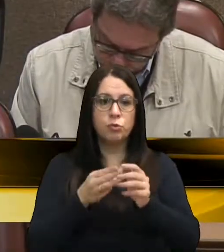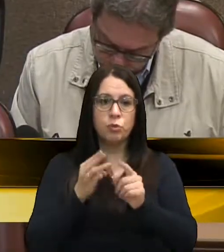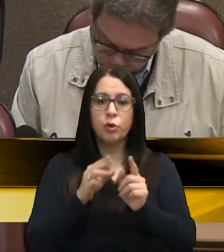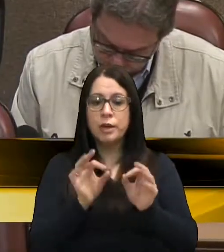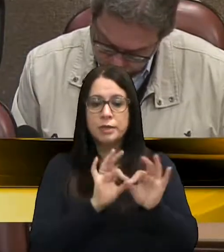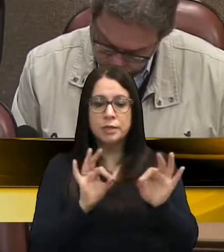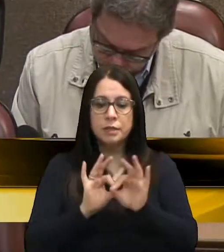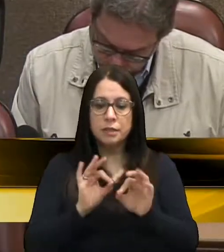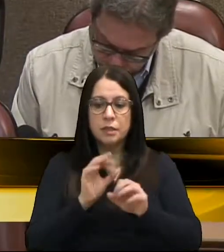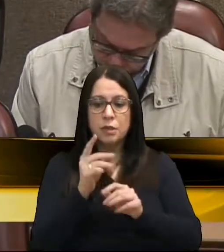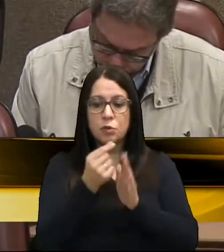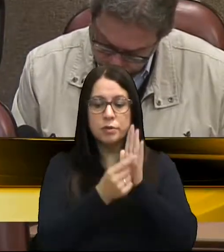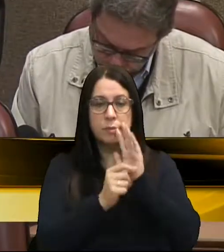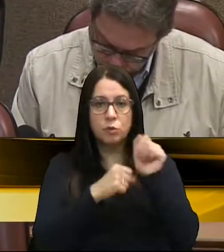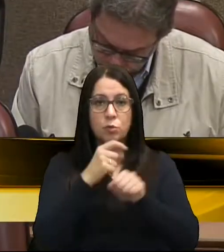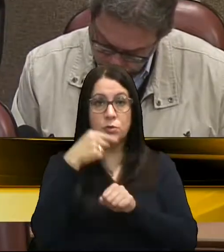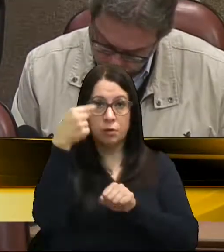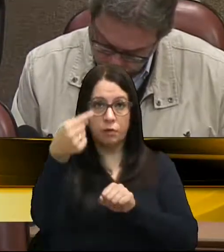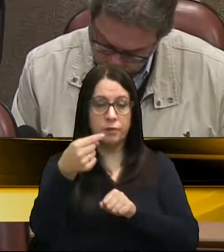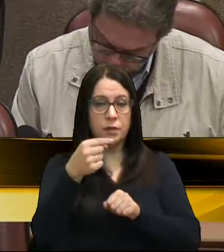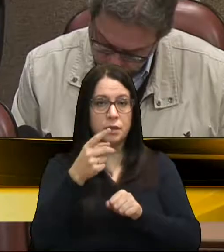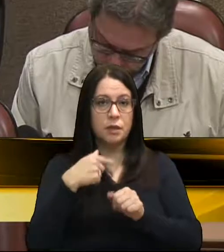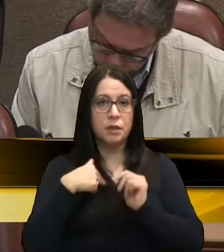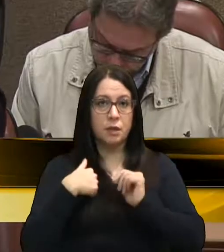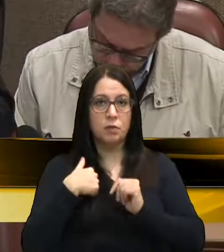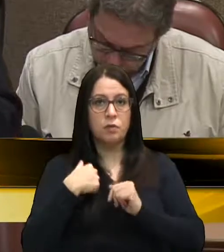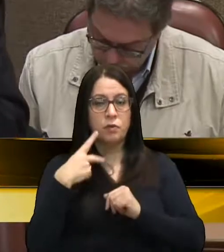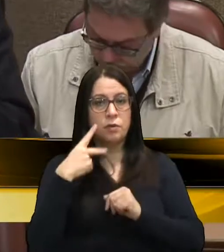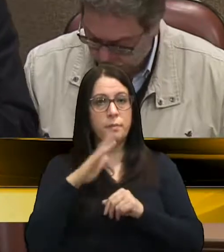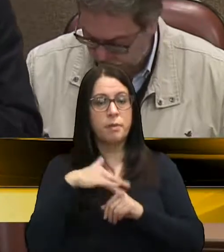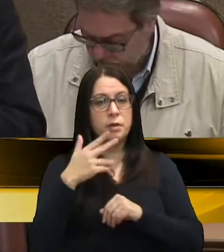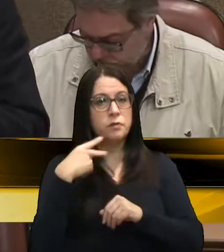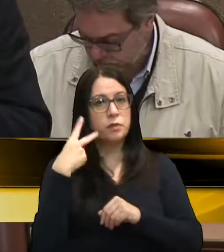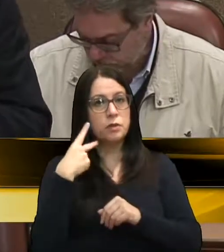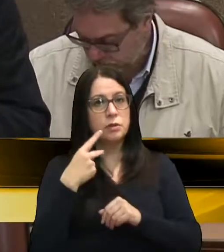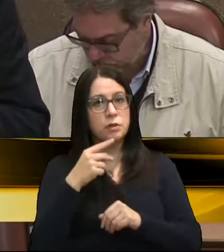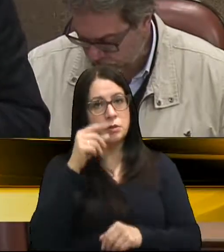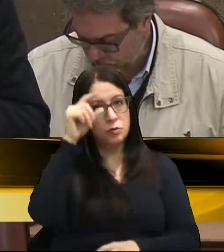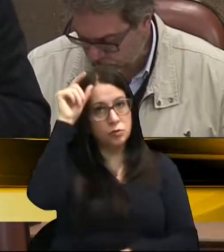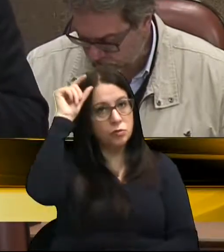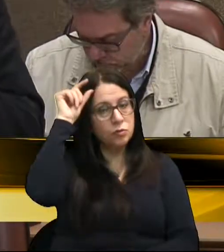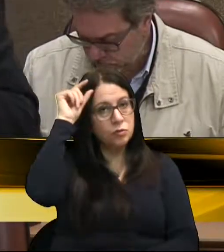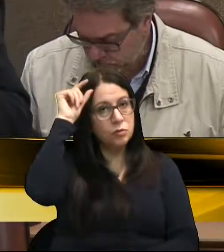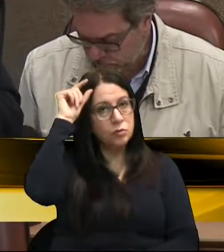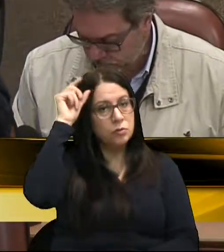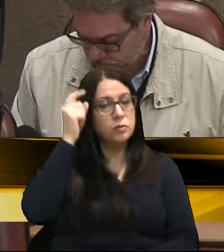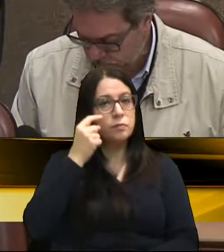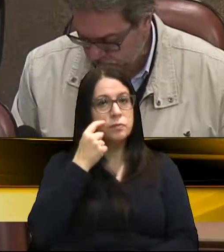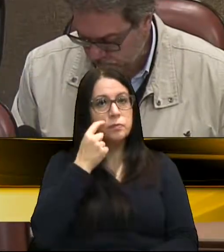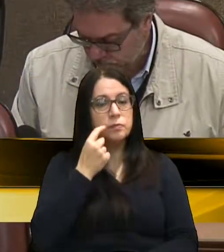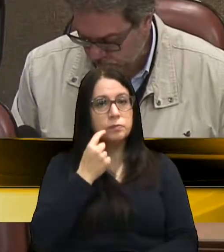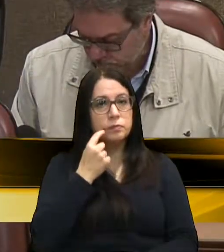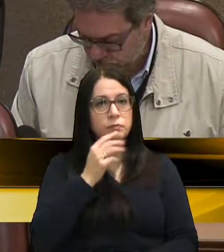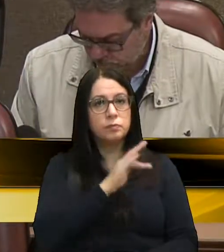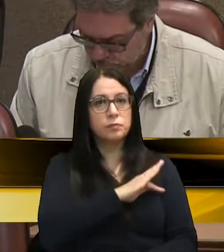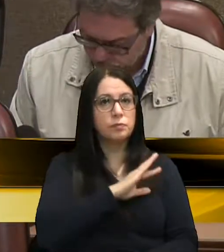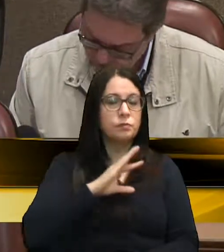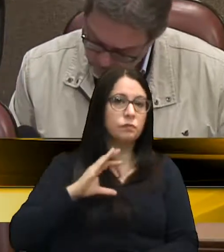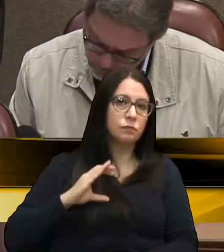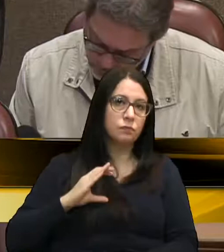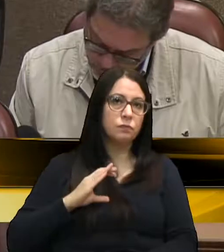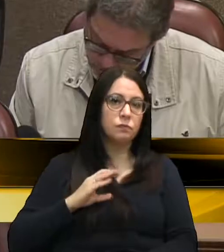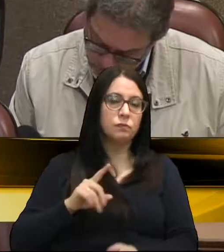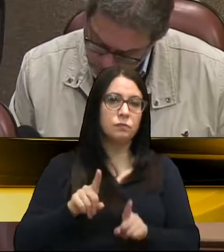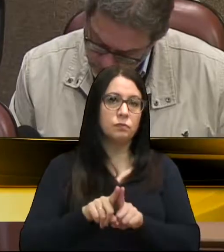ano, esse vereador, juntamente com os demais vereadores, Chico Guerra, Wagner Petrini, Flávio Cassina